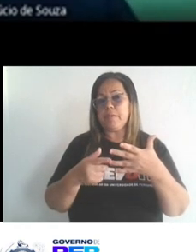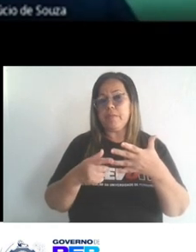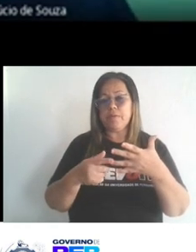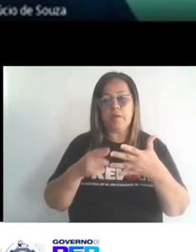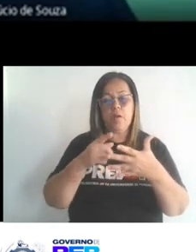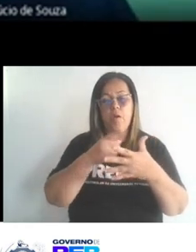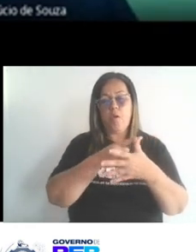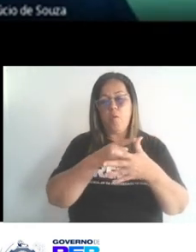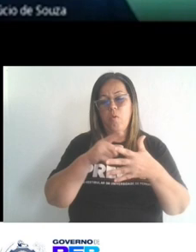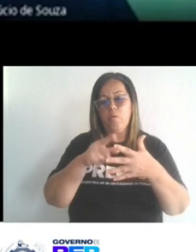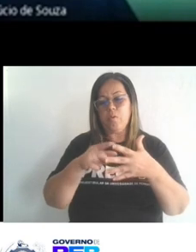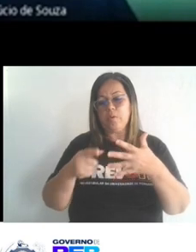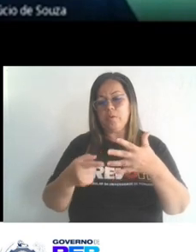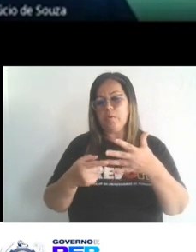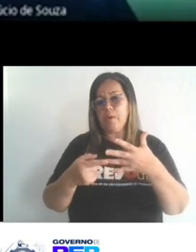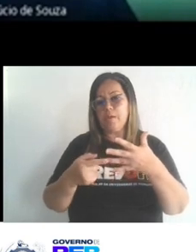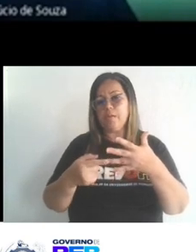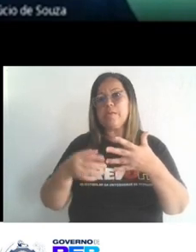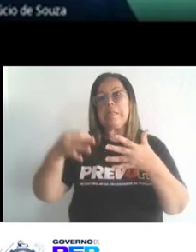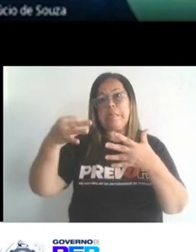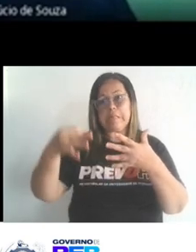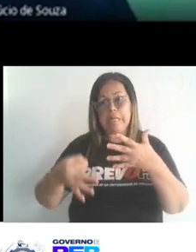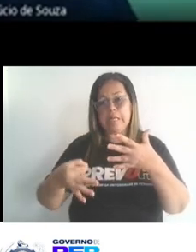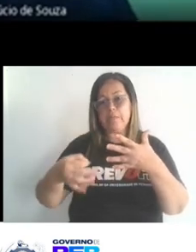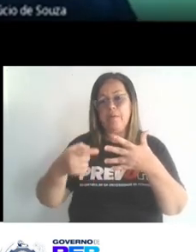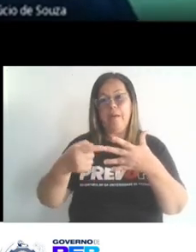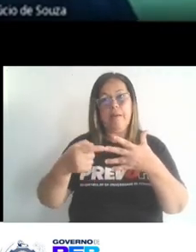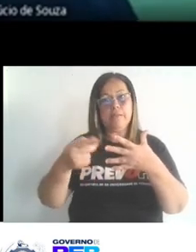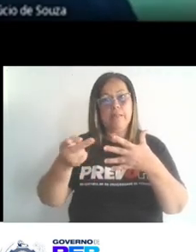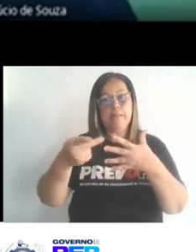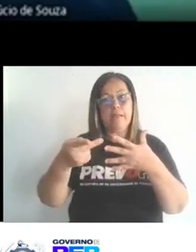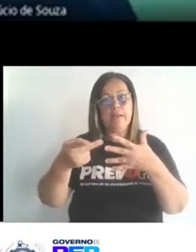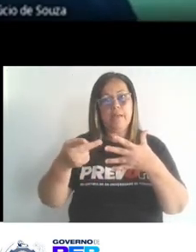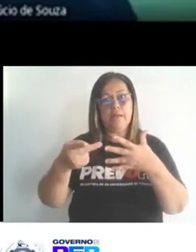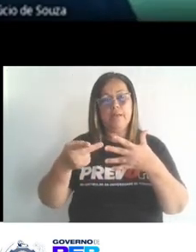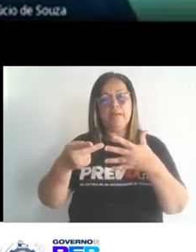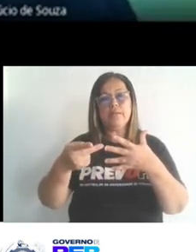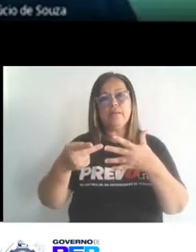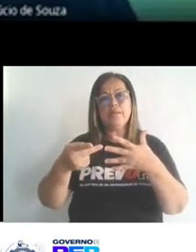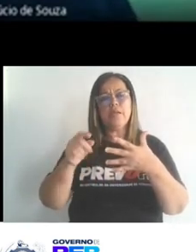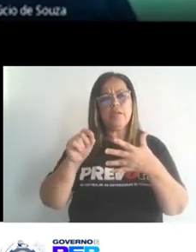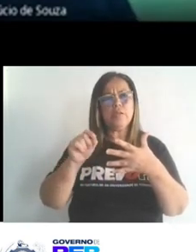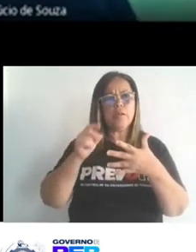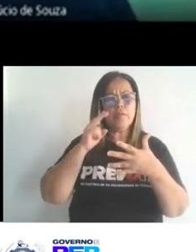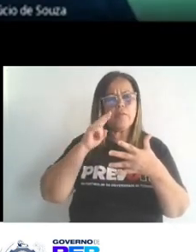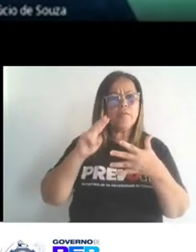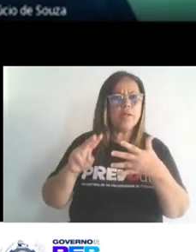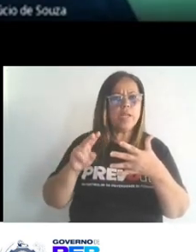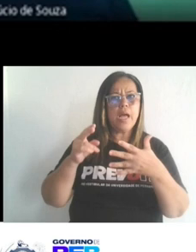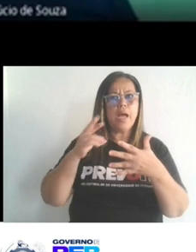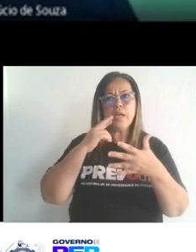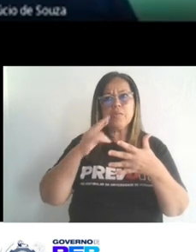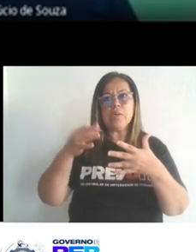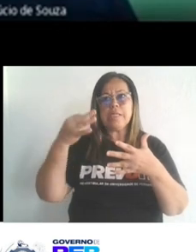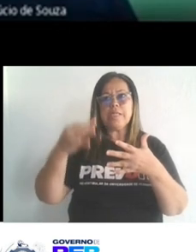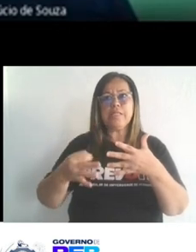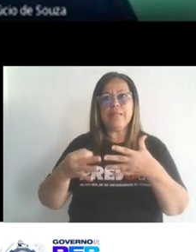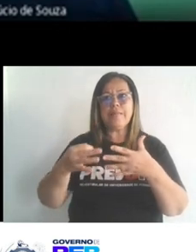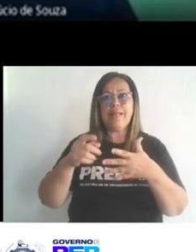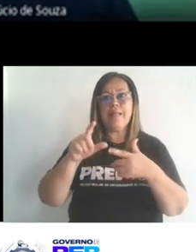e 4 estão corretos gabaritando a questão 34 letra A